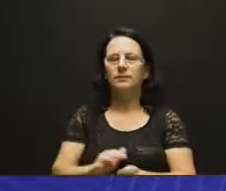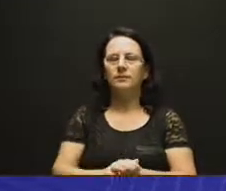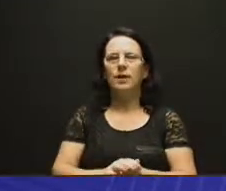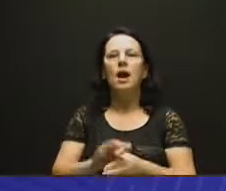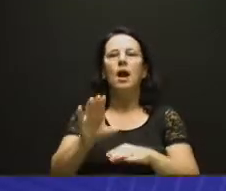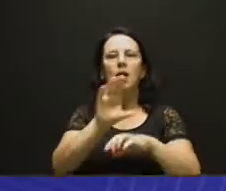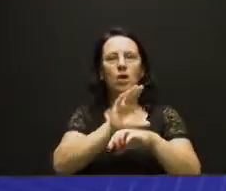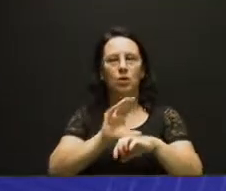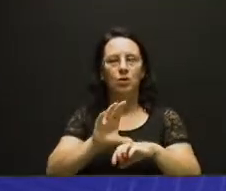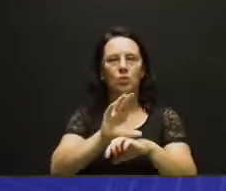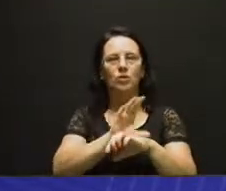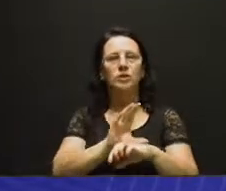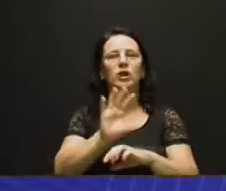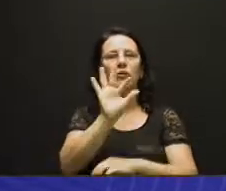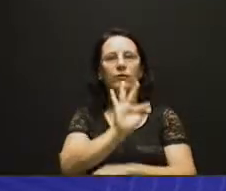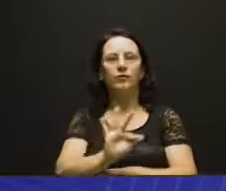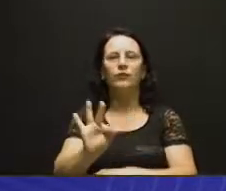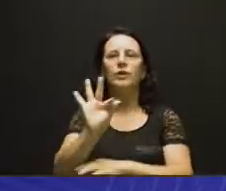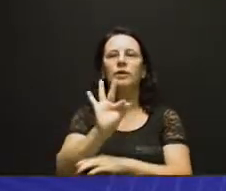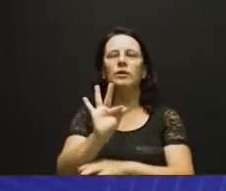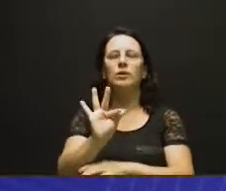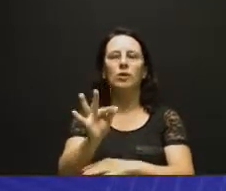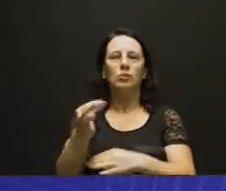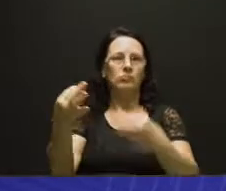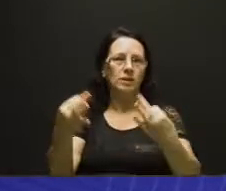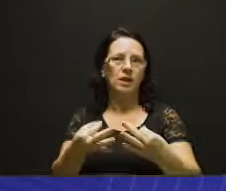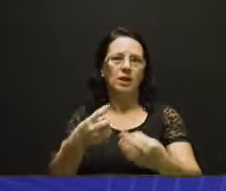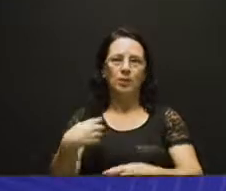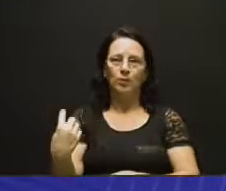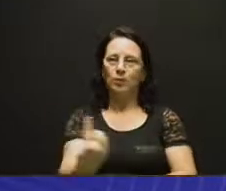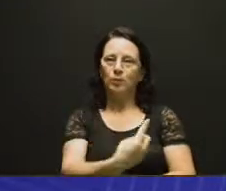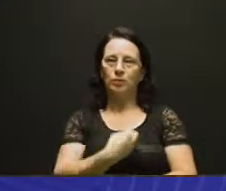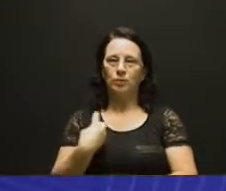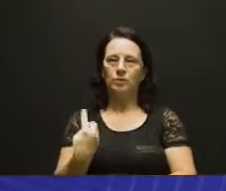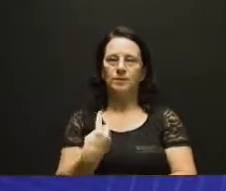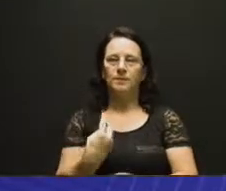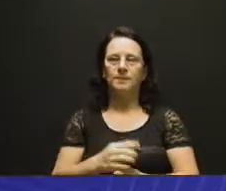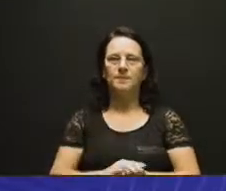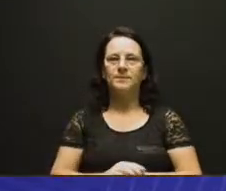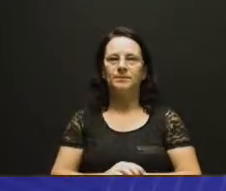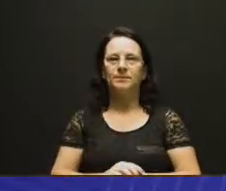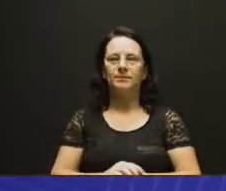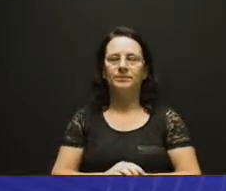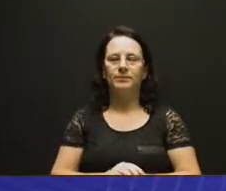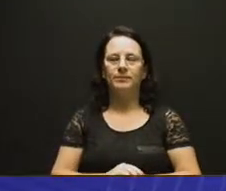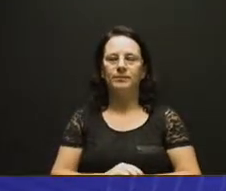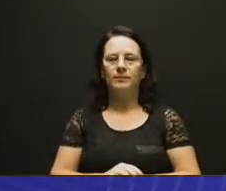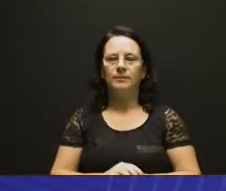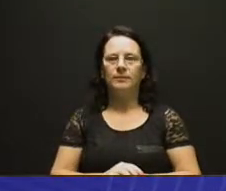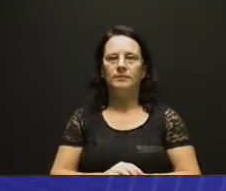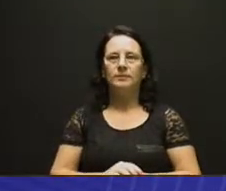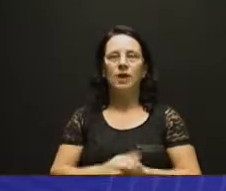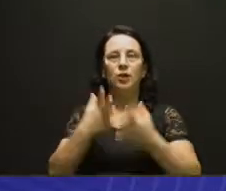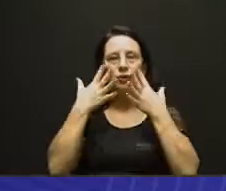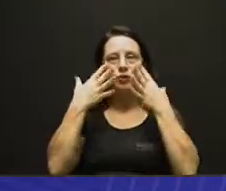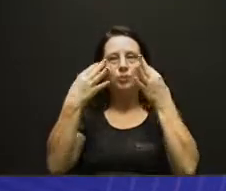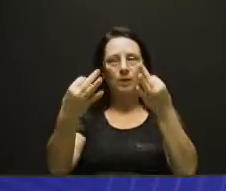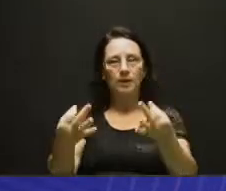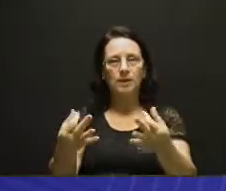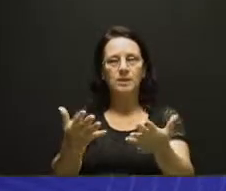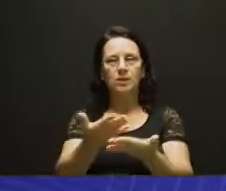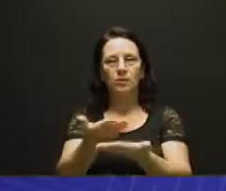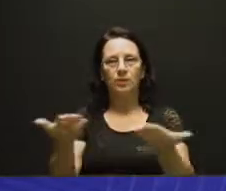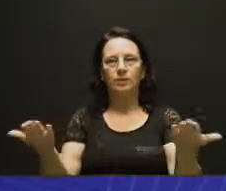constituição federal ela segura para todos nós e aí gente o chama a atenção pra vocês né agora